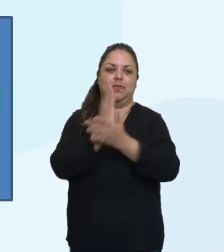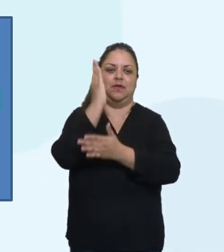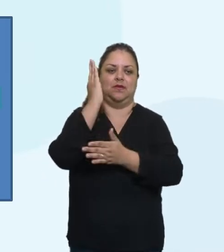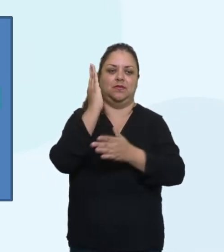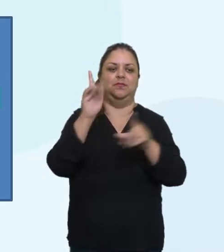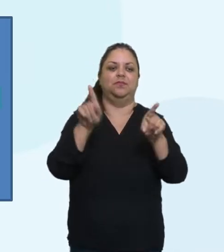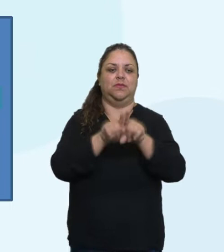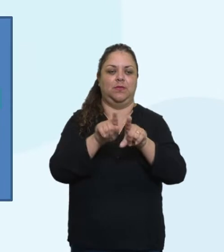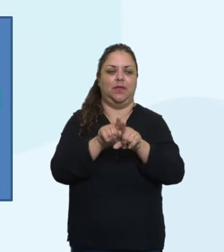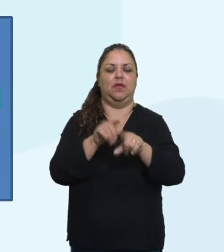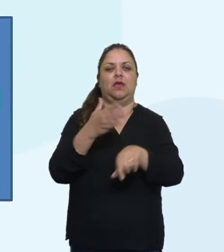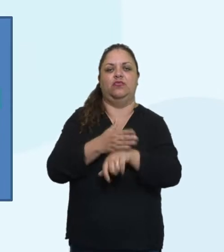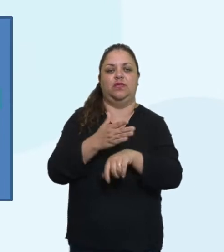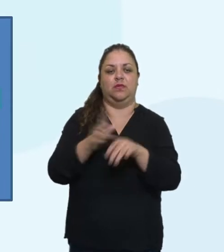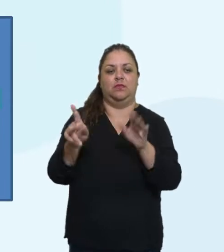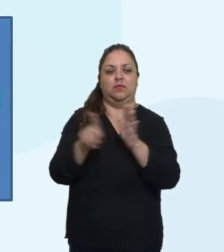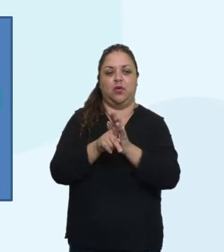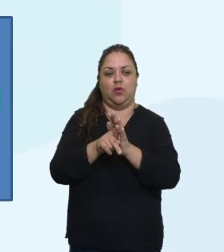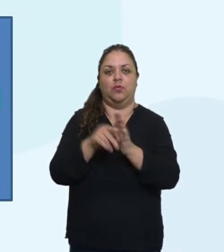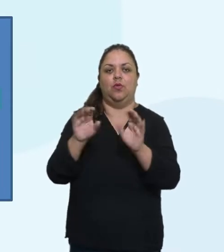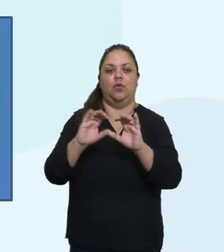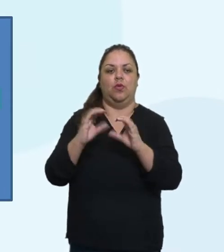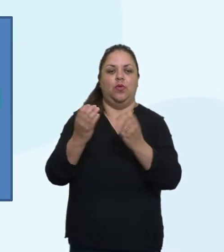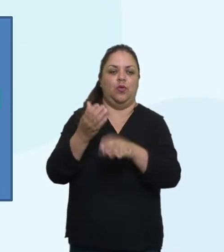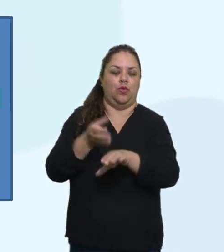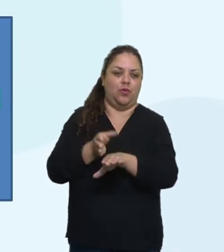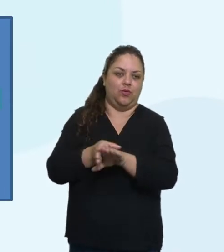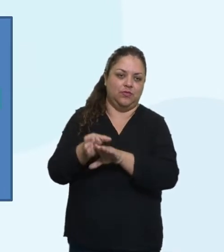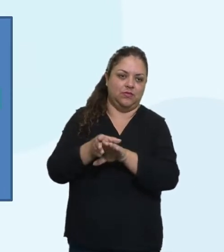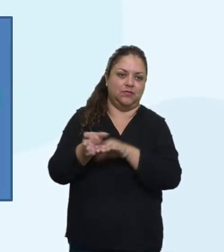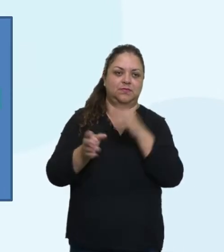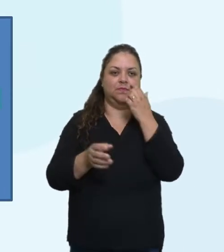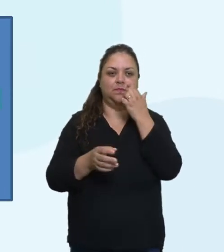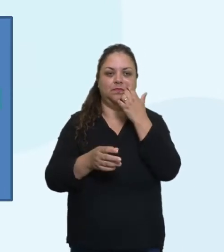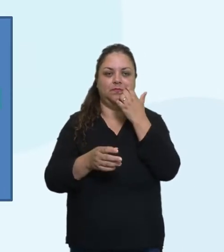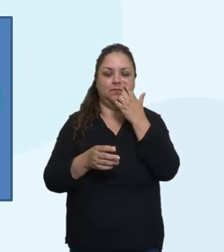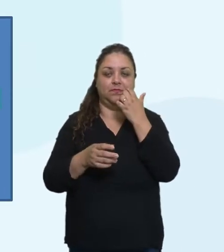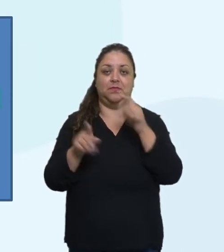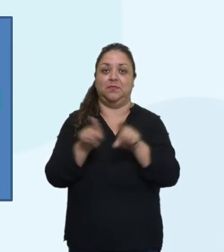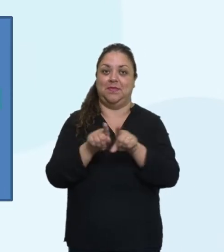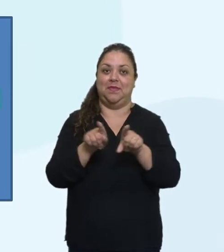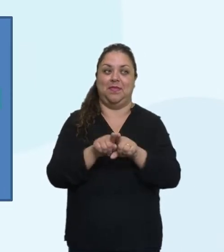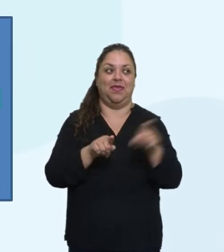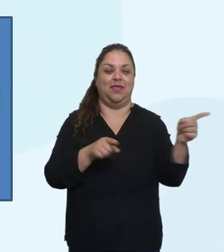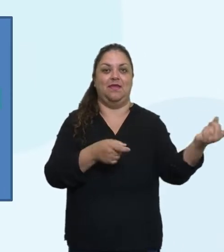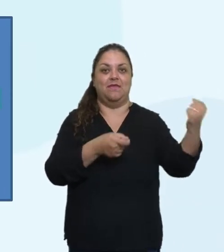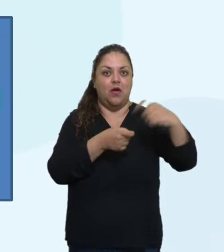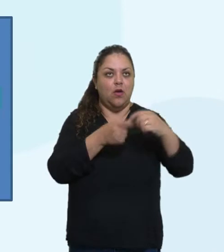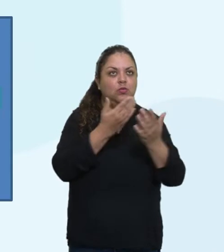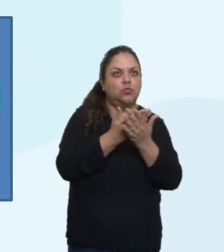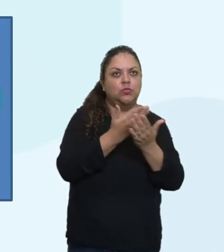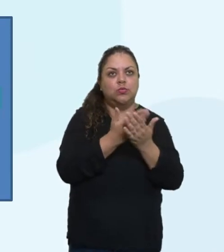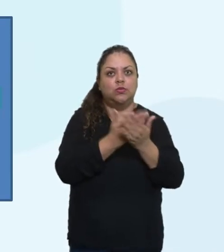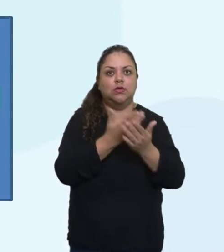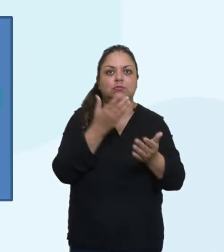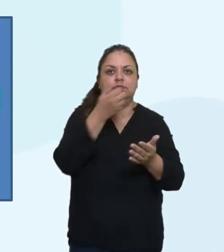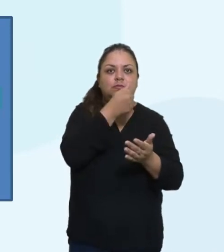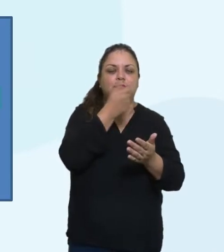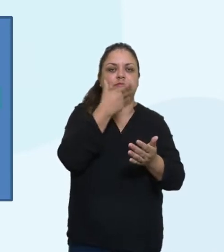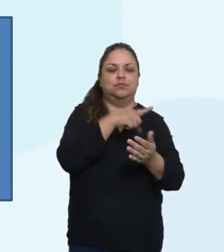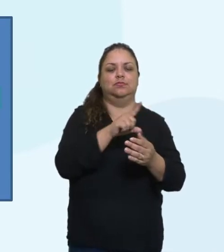recuperação em janeiro Então veja são várias ações pensando na busca ativa e no processo de recuperação